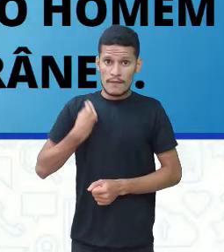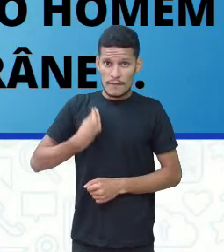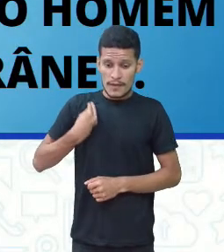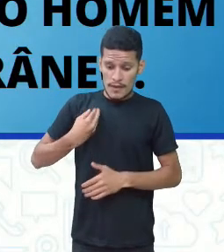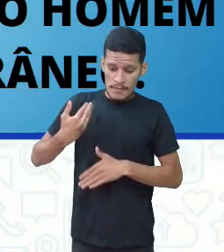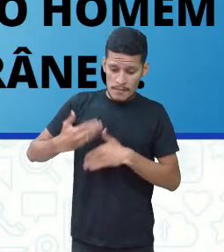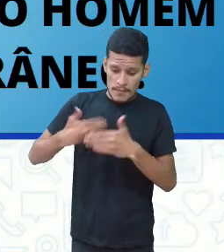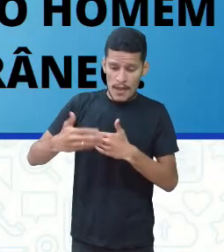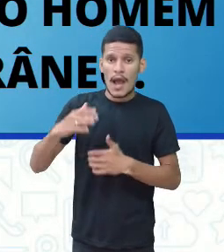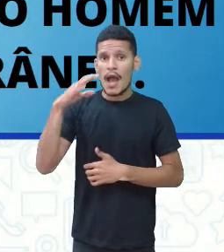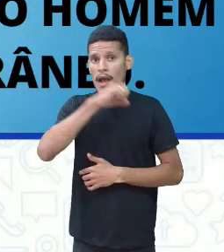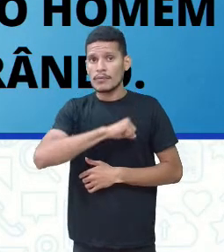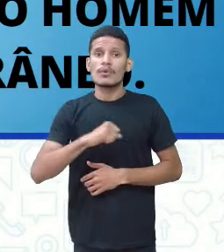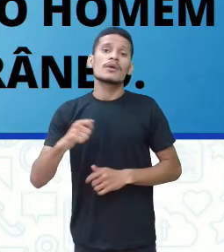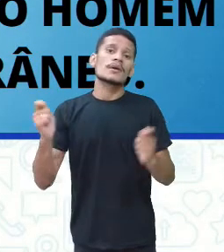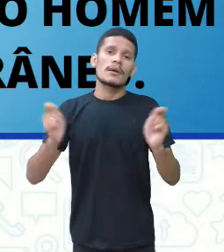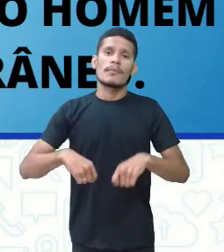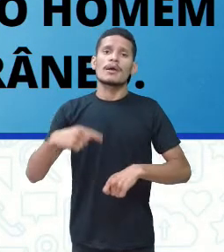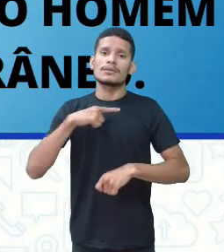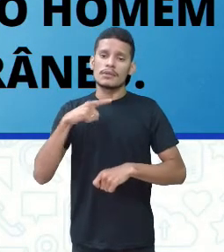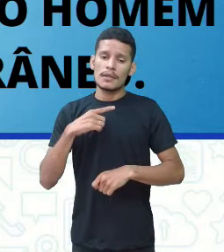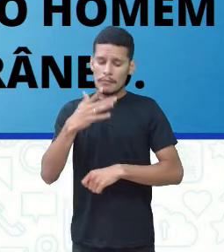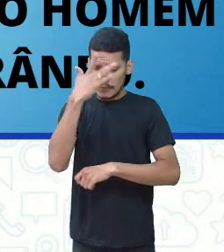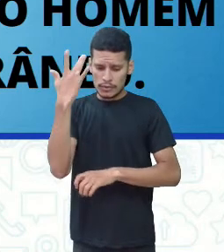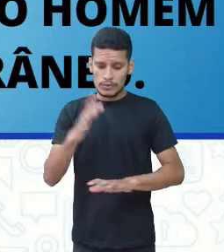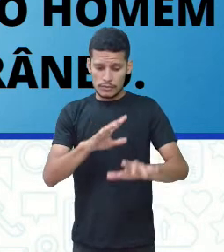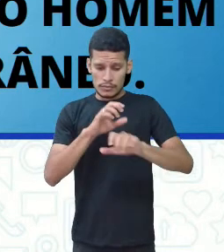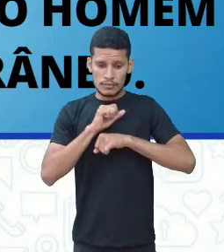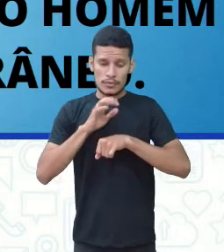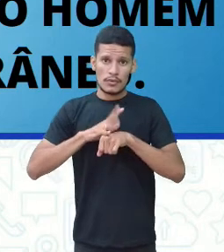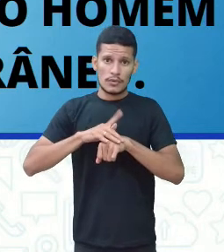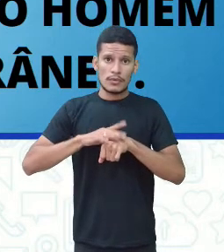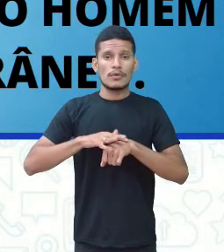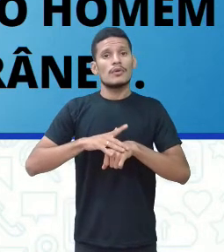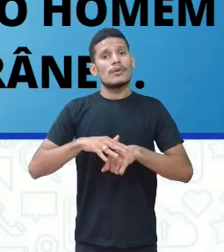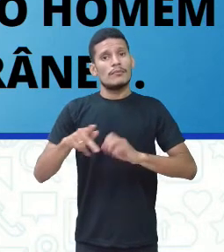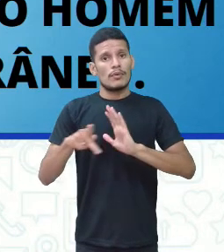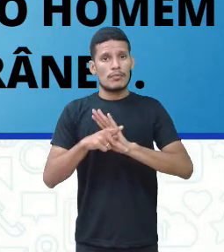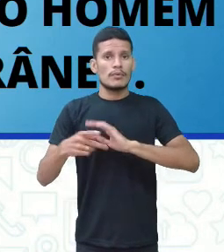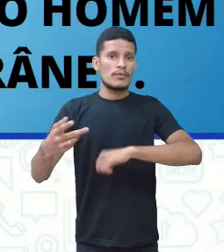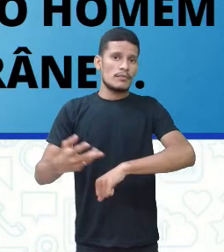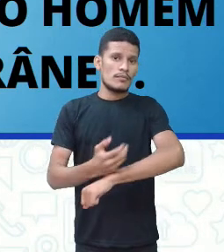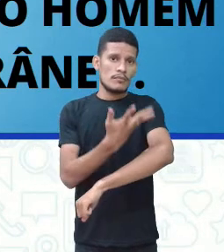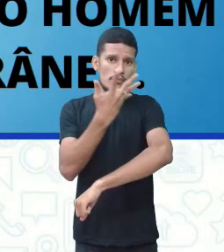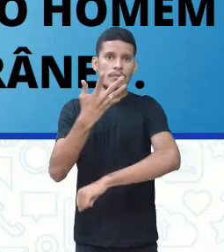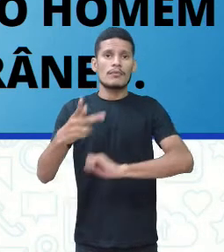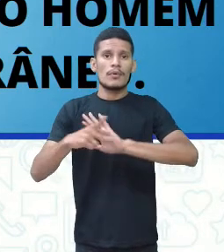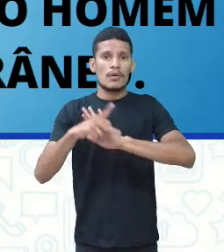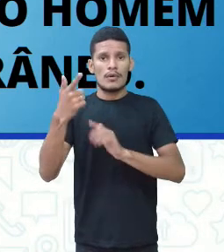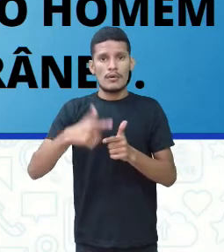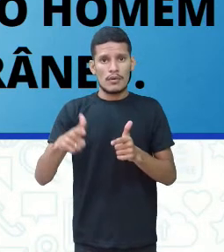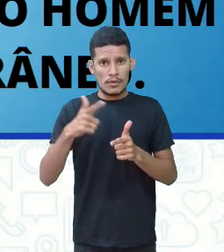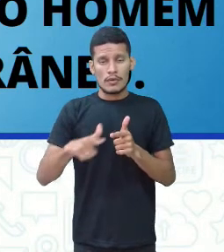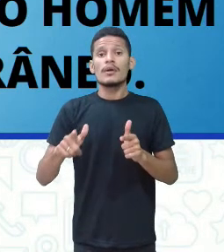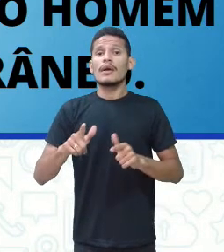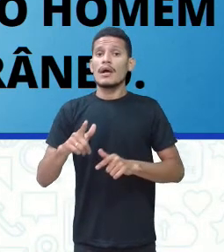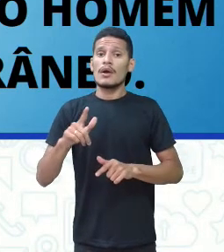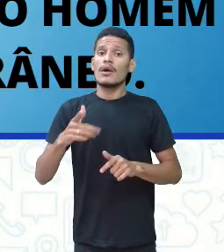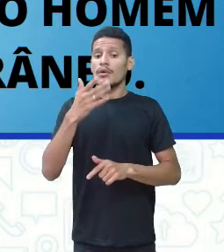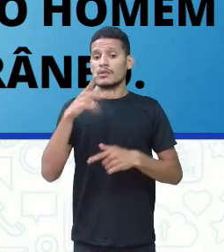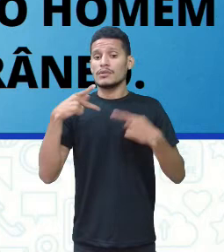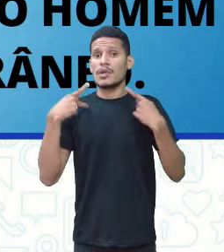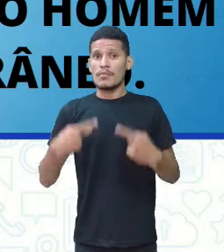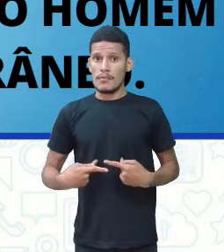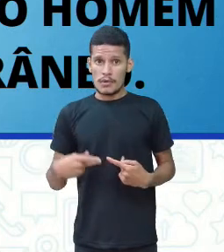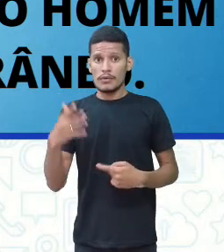acelerado tem aumentado a quantidade de casos de transtornos emocionais ao homem contemporâneo. Então, aí eu trago algumas